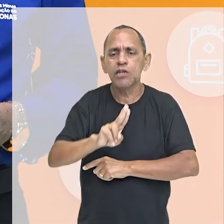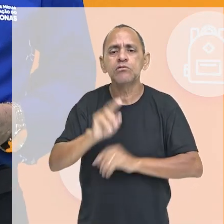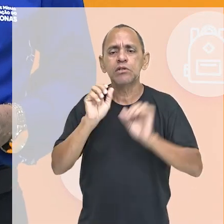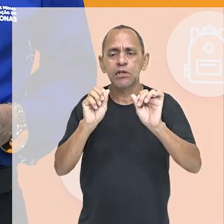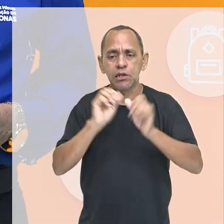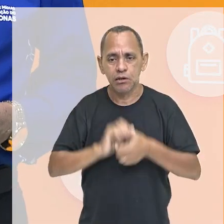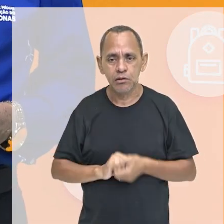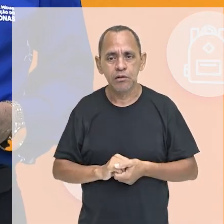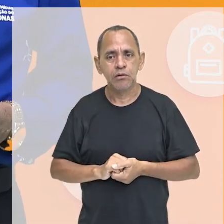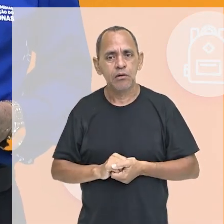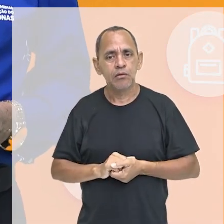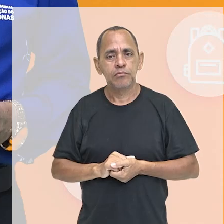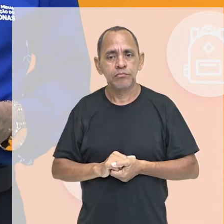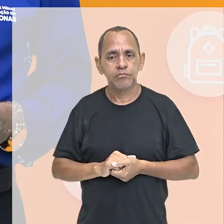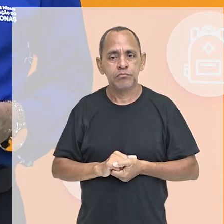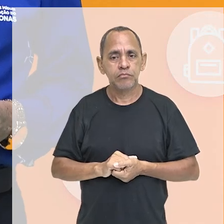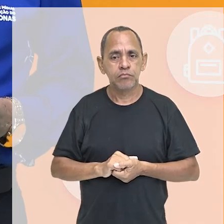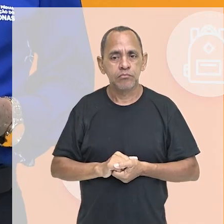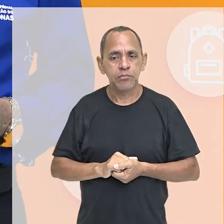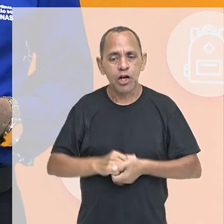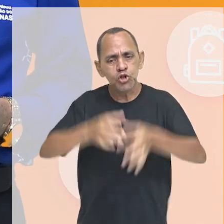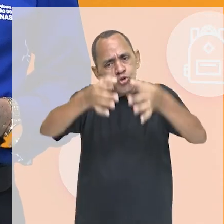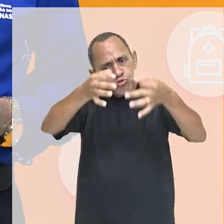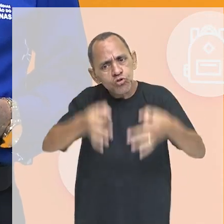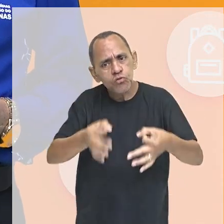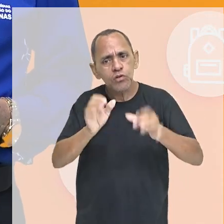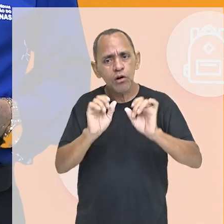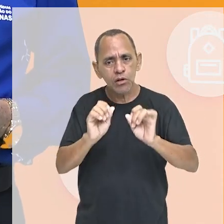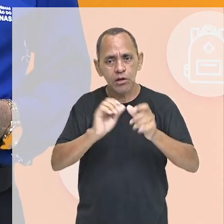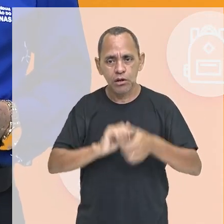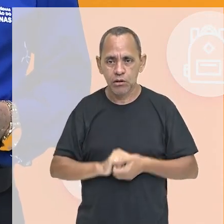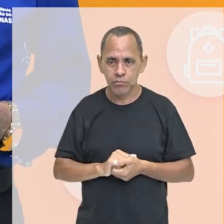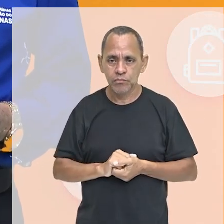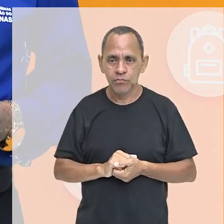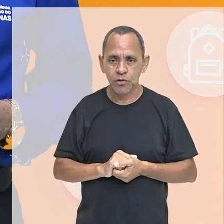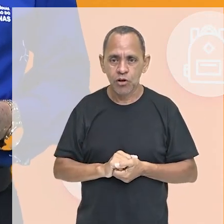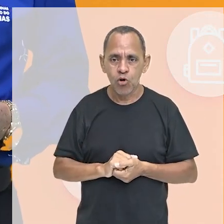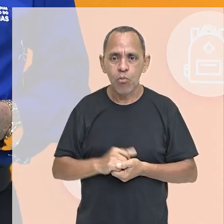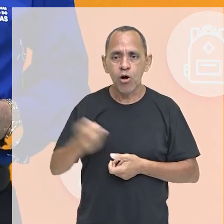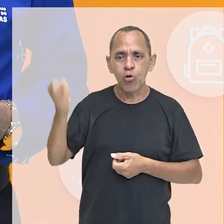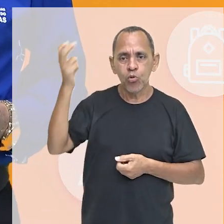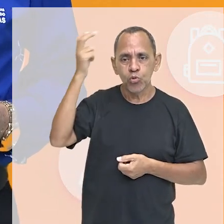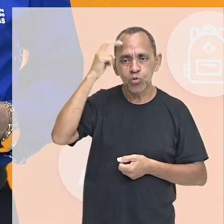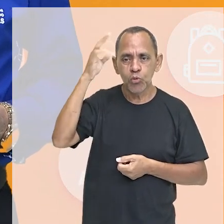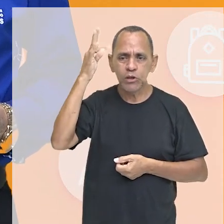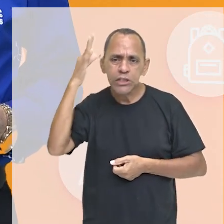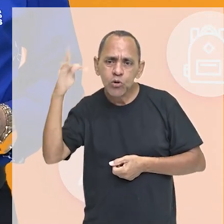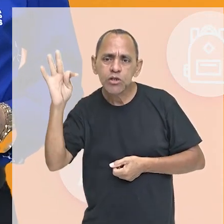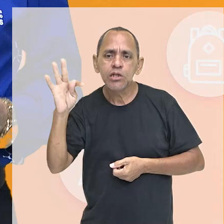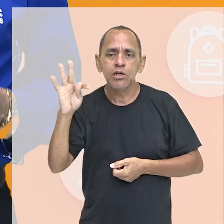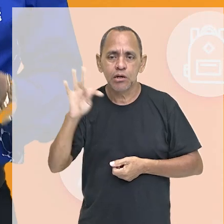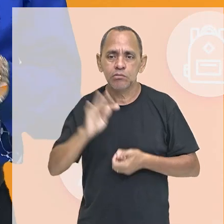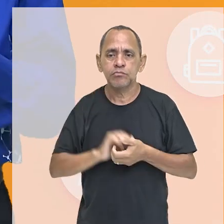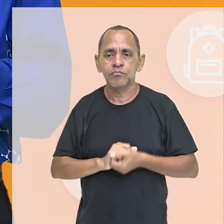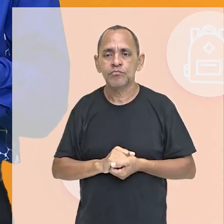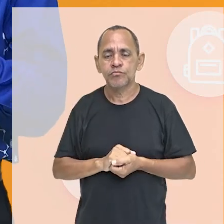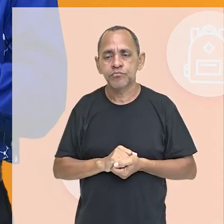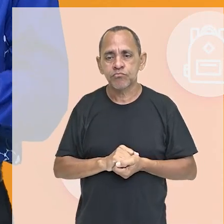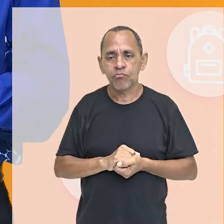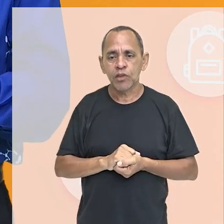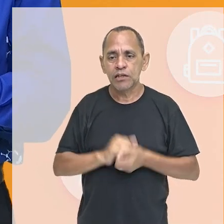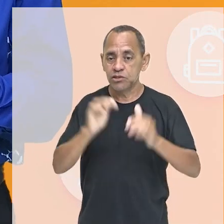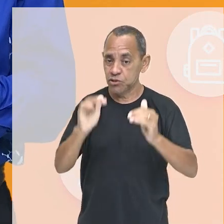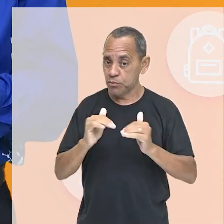justificar uma teoria não verdadeira, etnocêntrica, de superioridade